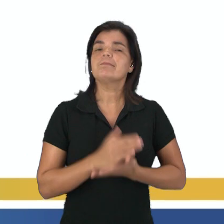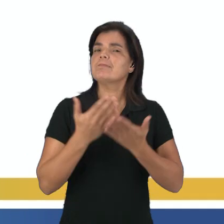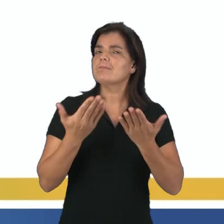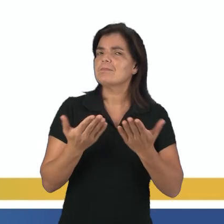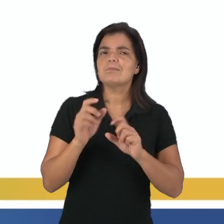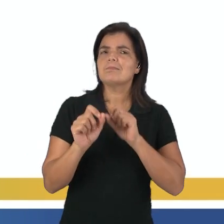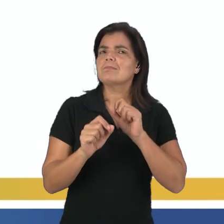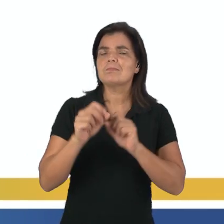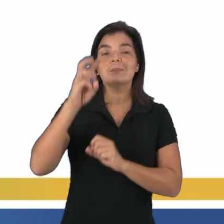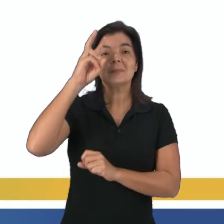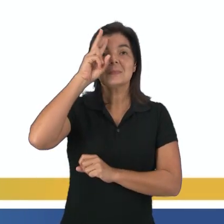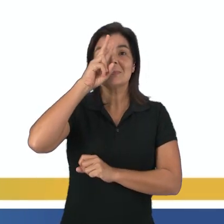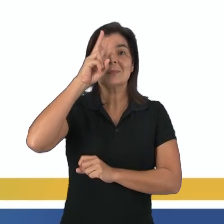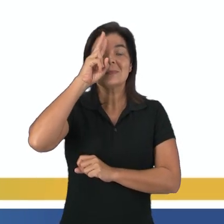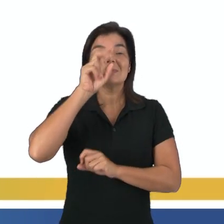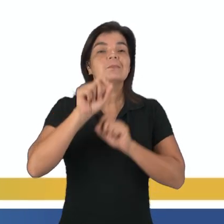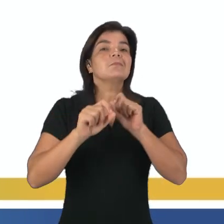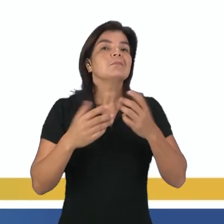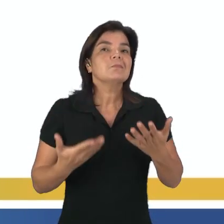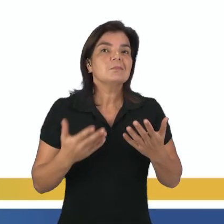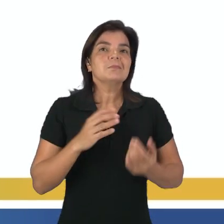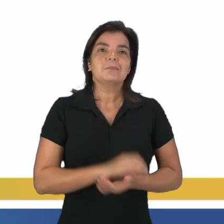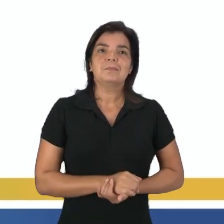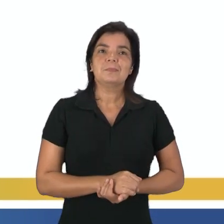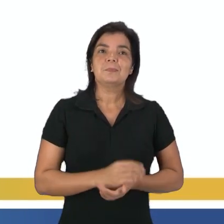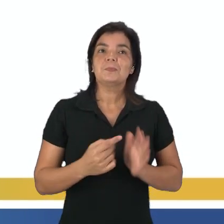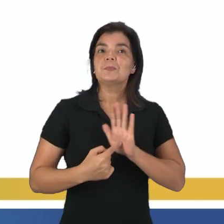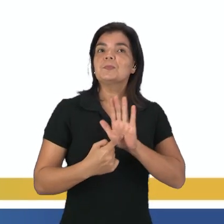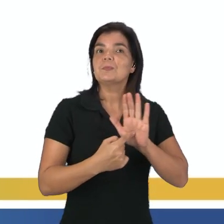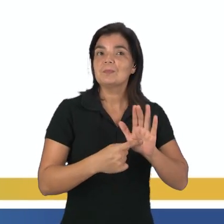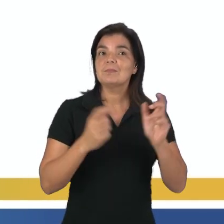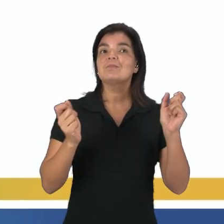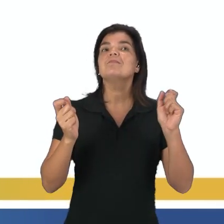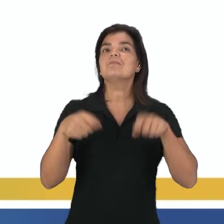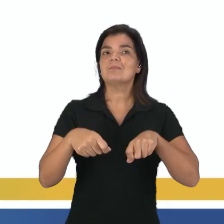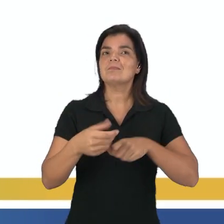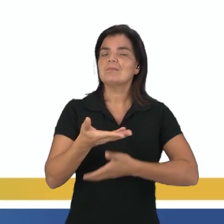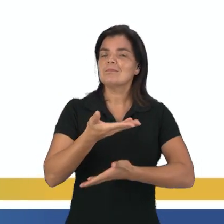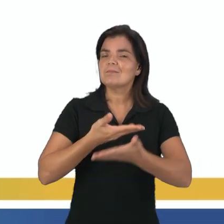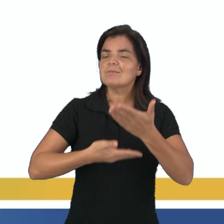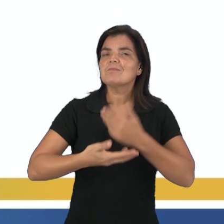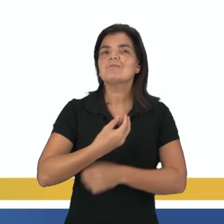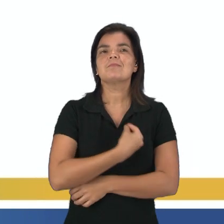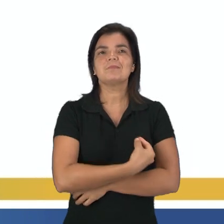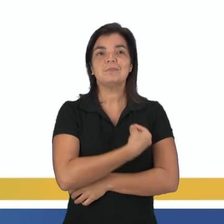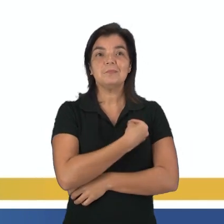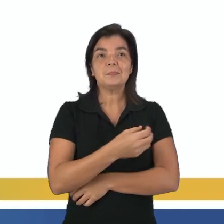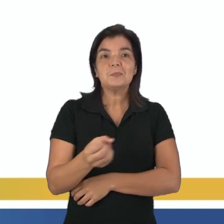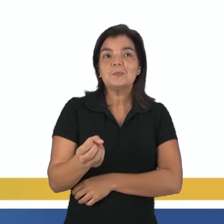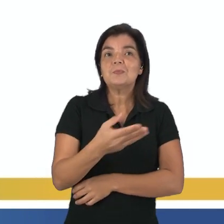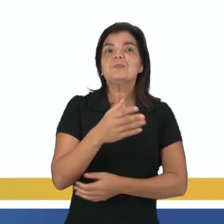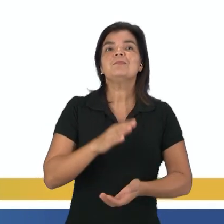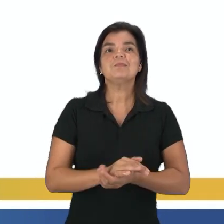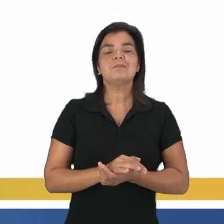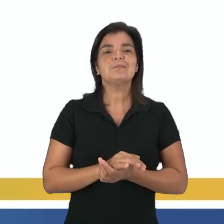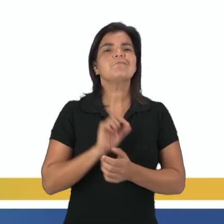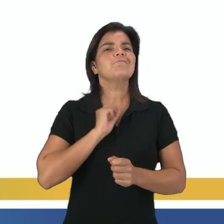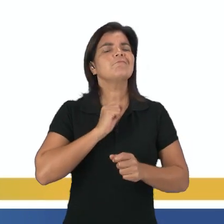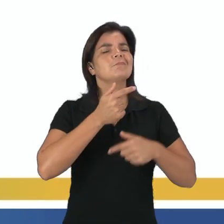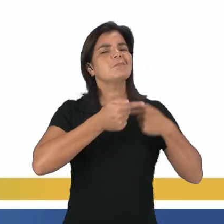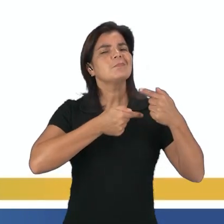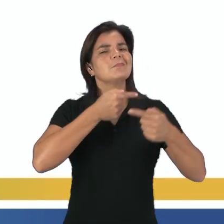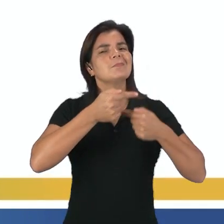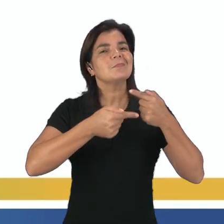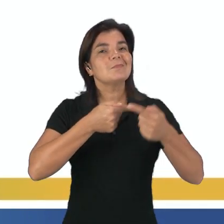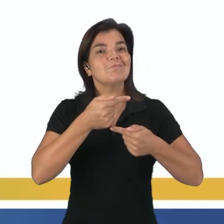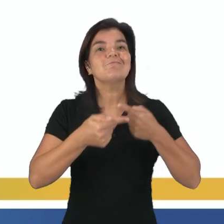Então, o que essas memórias elas proporcionam? Representa a possibilidade de entrelaçar novas vidas com heranças